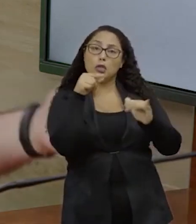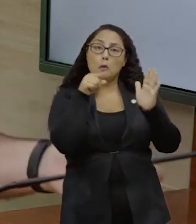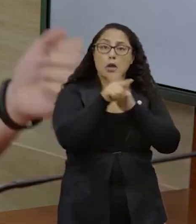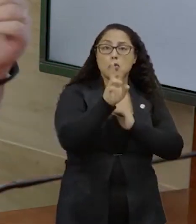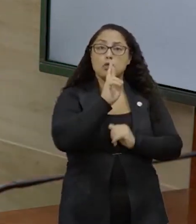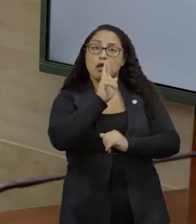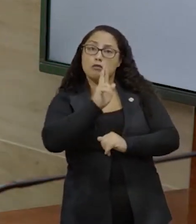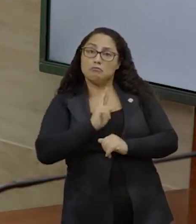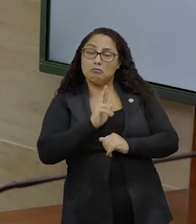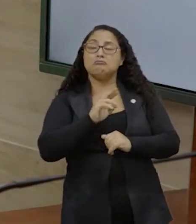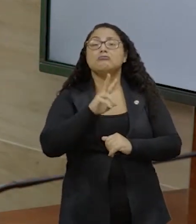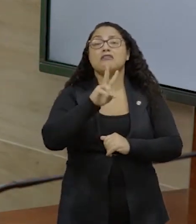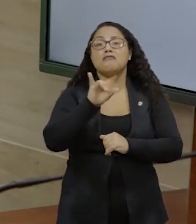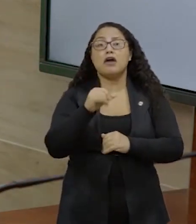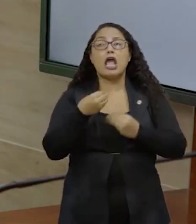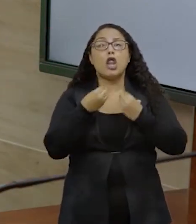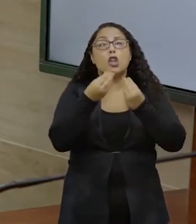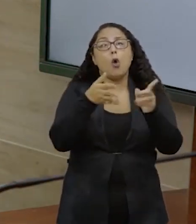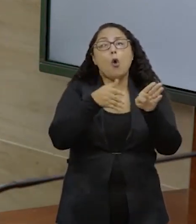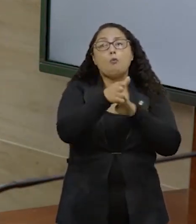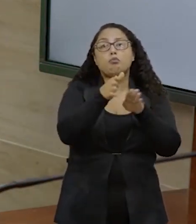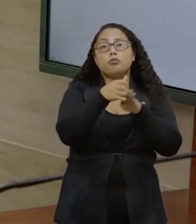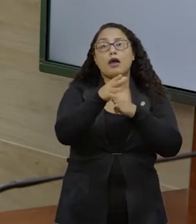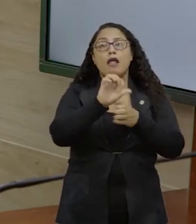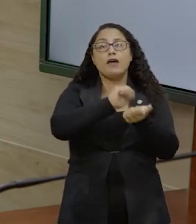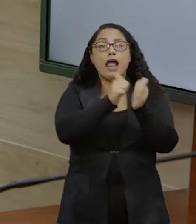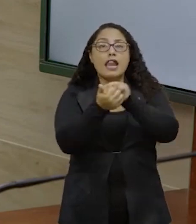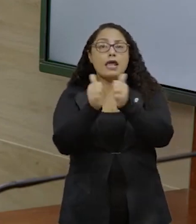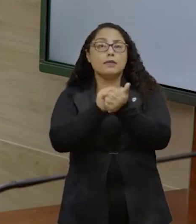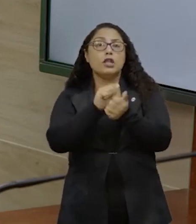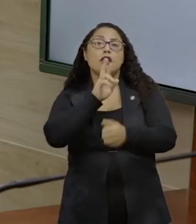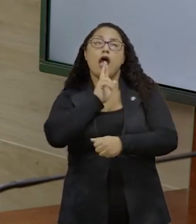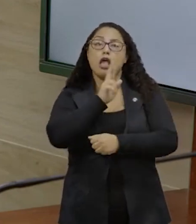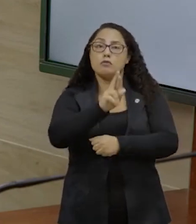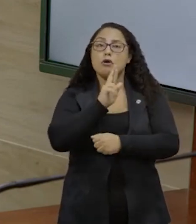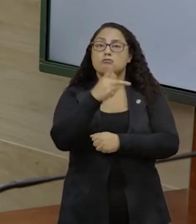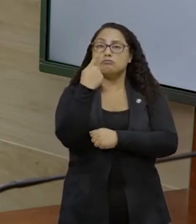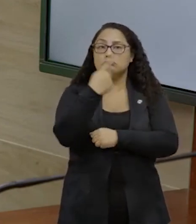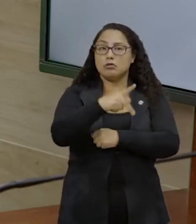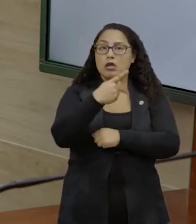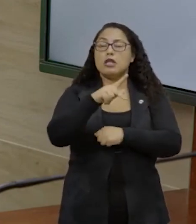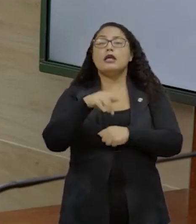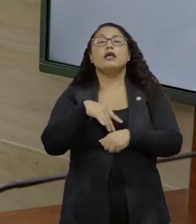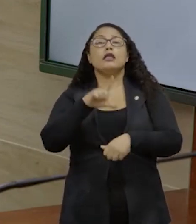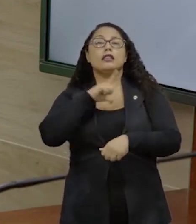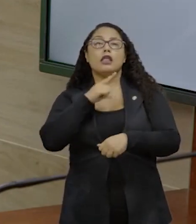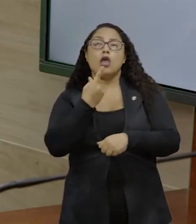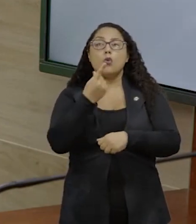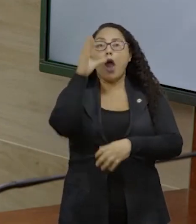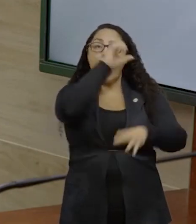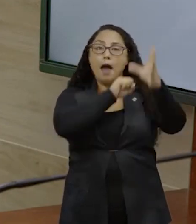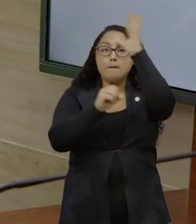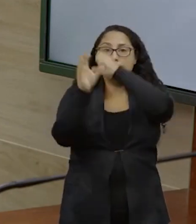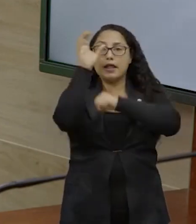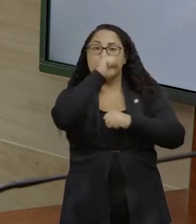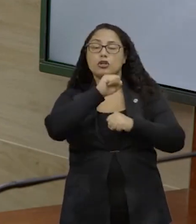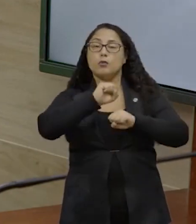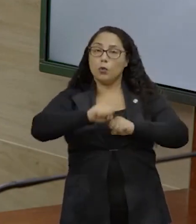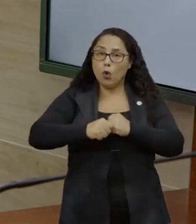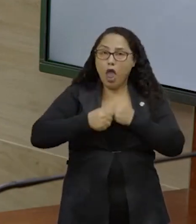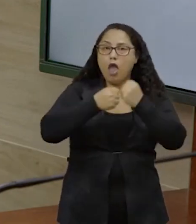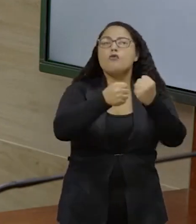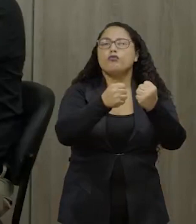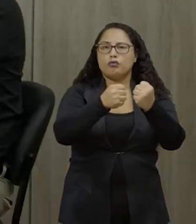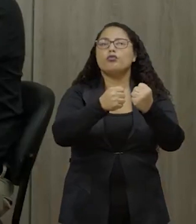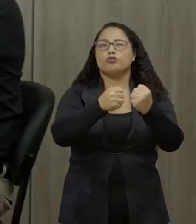pergunto, ele responde. Eu dou sugestões, ele vai adaptando a resposta dele. Ele tem o que a gente chama de um aprendizado também por